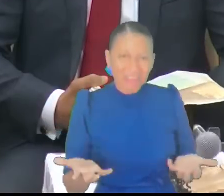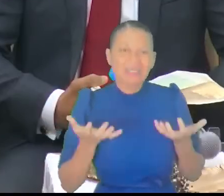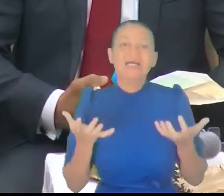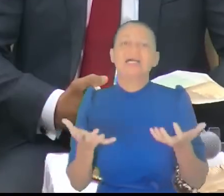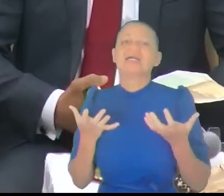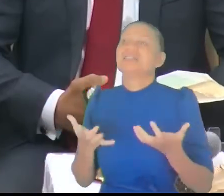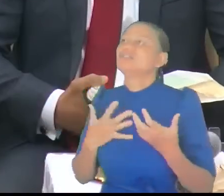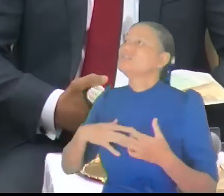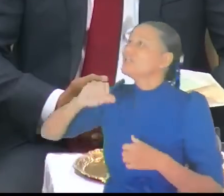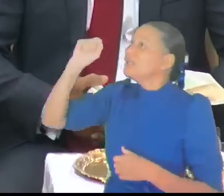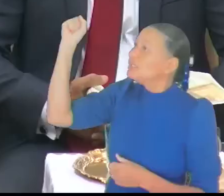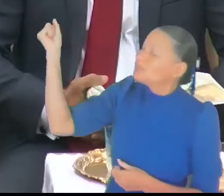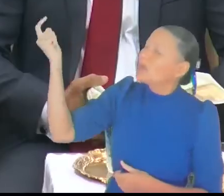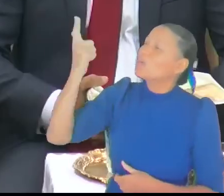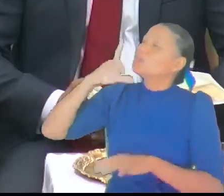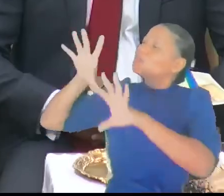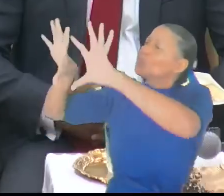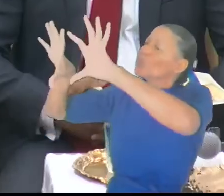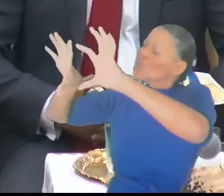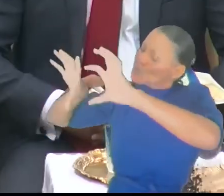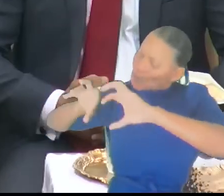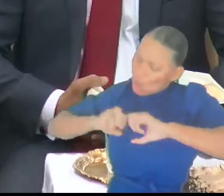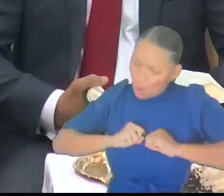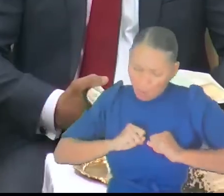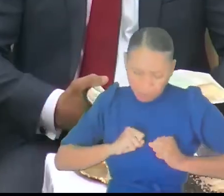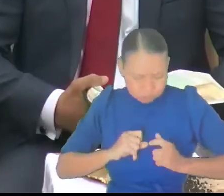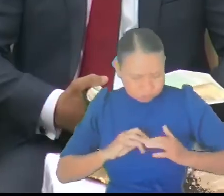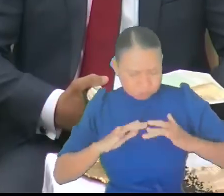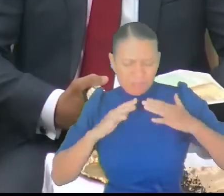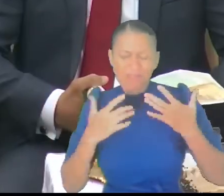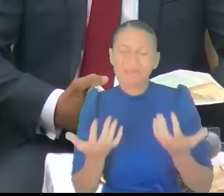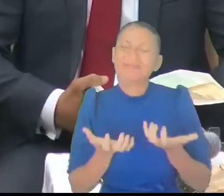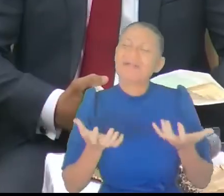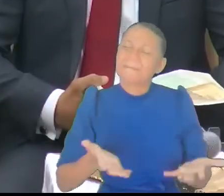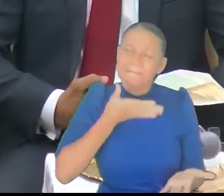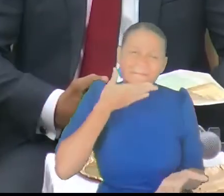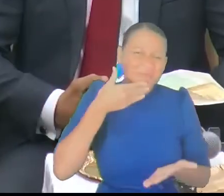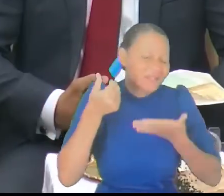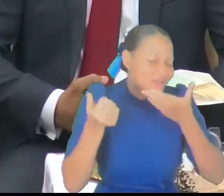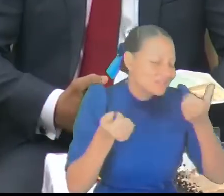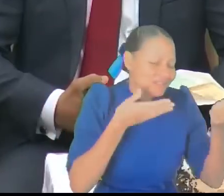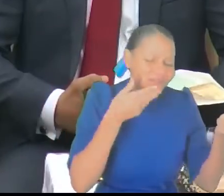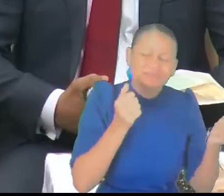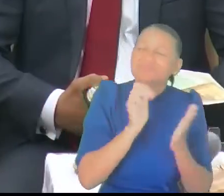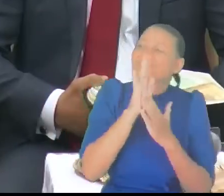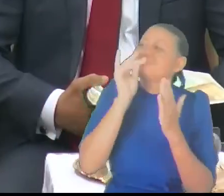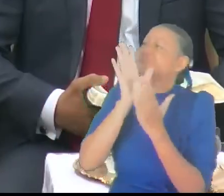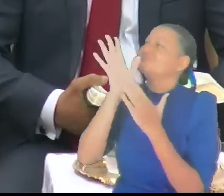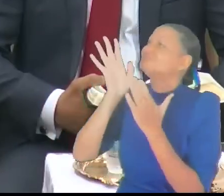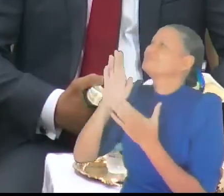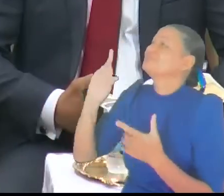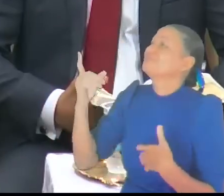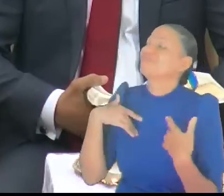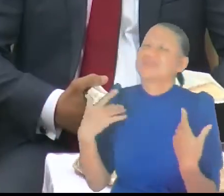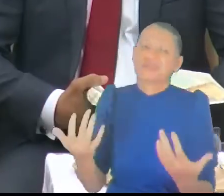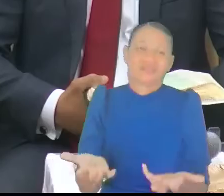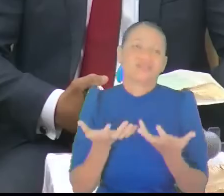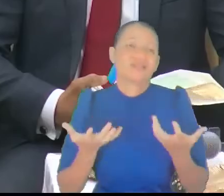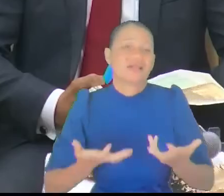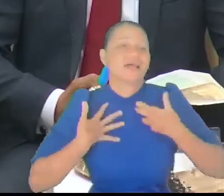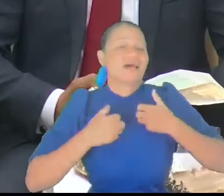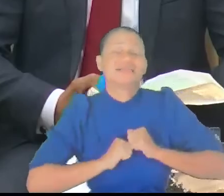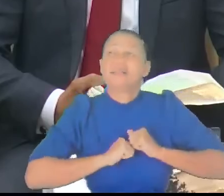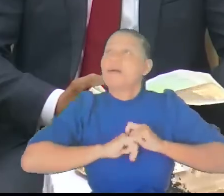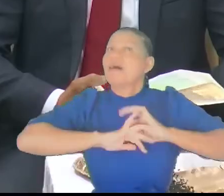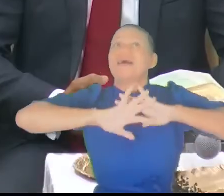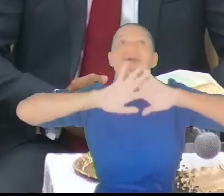tua luz. Eu quero melhorar, louvado seja Deus. Eu quero clarear mais, eu quero que a